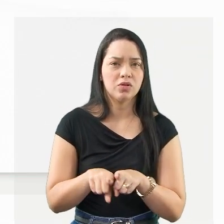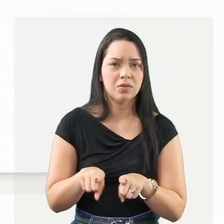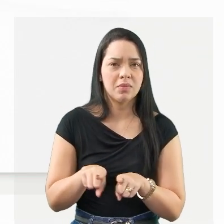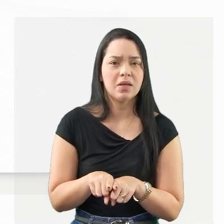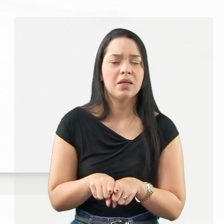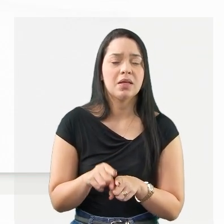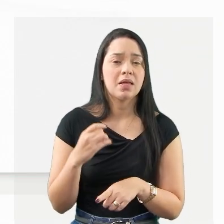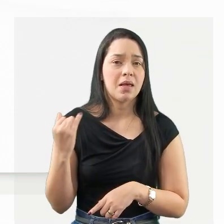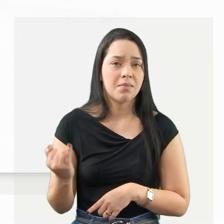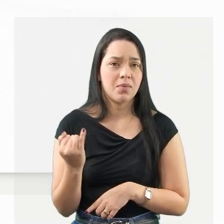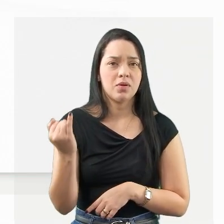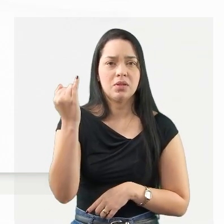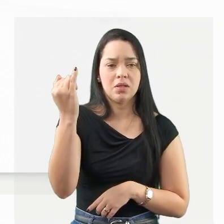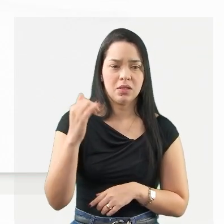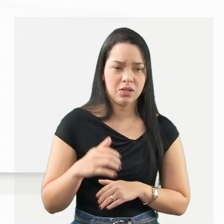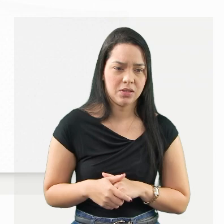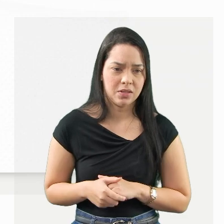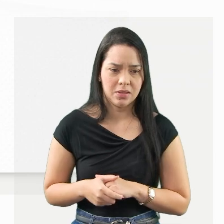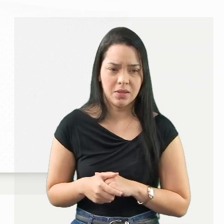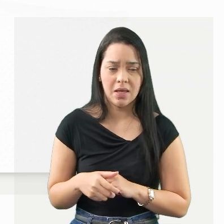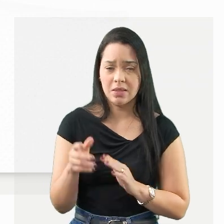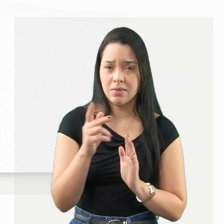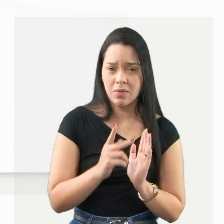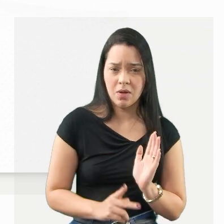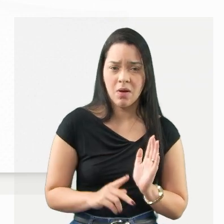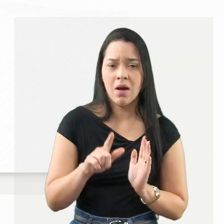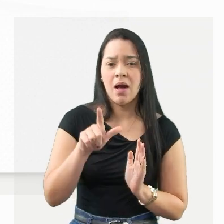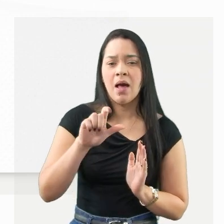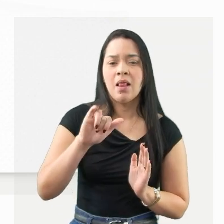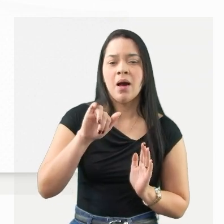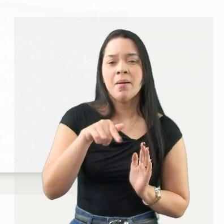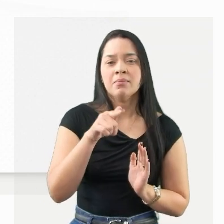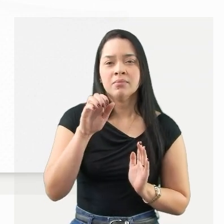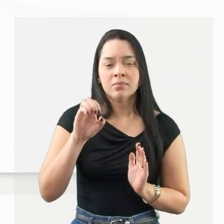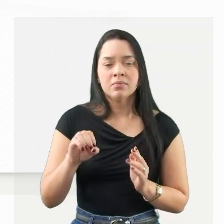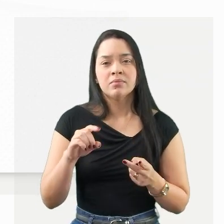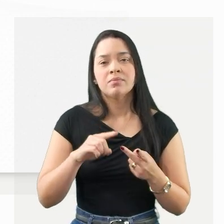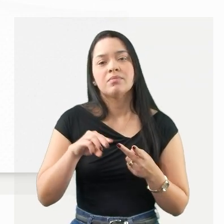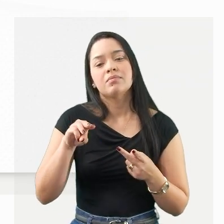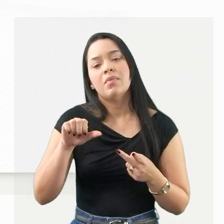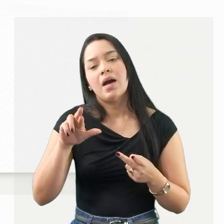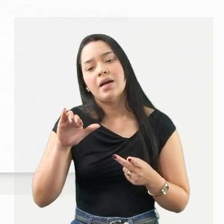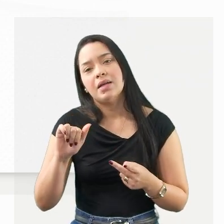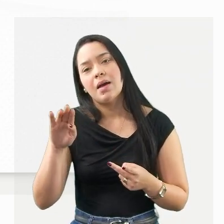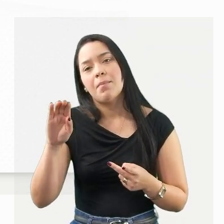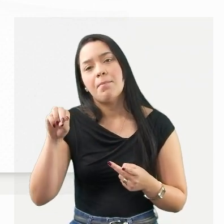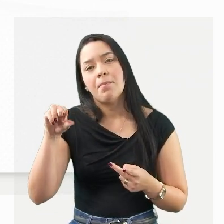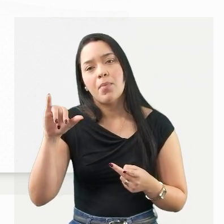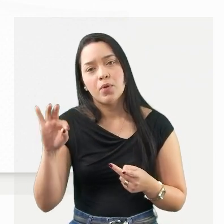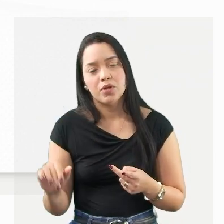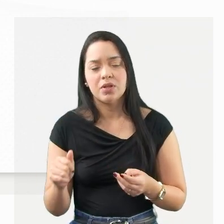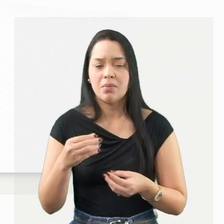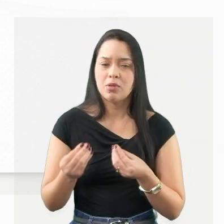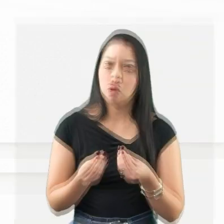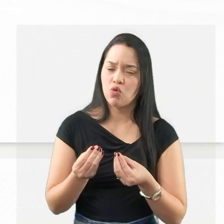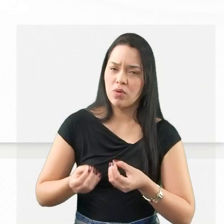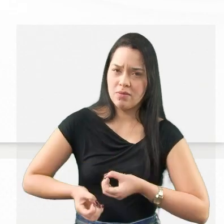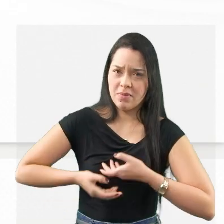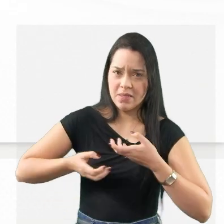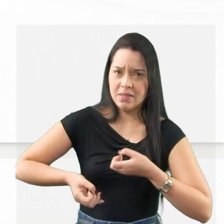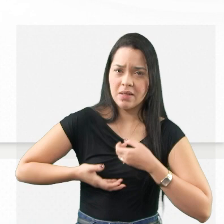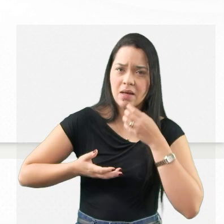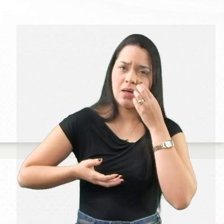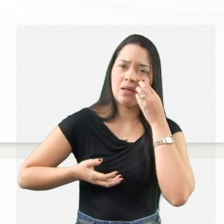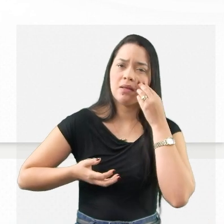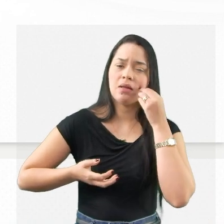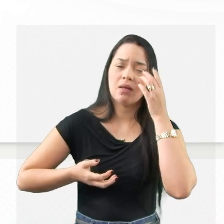né? Esse poema, né? Lampião e Maria Bonita, a gente tem aqui, mas a forma como ele é expressado, a forma como